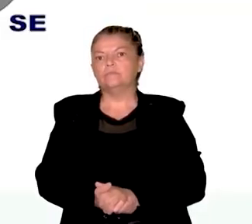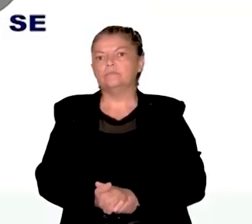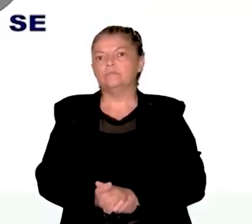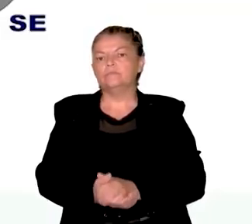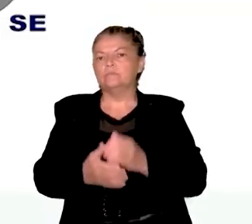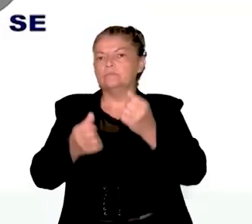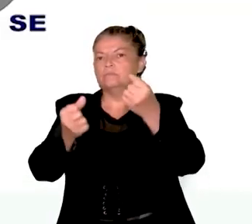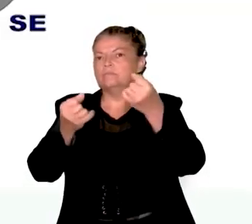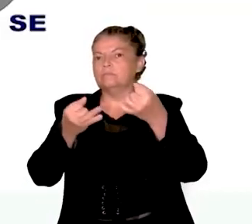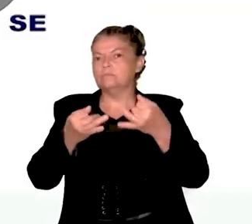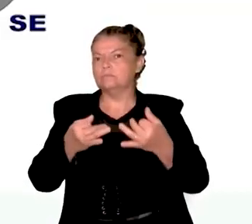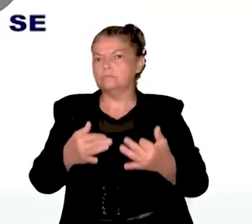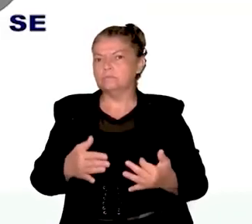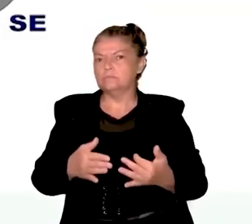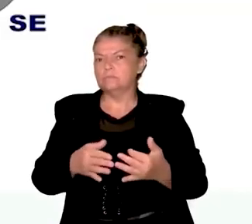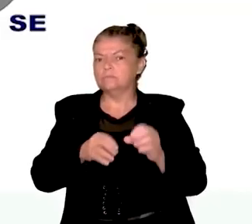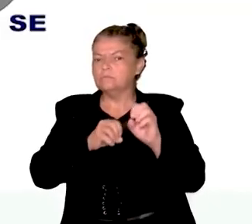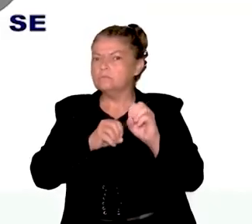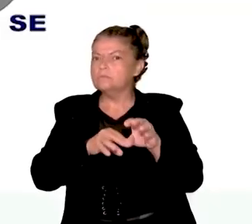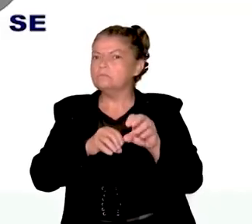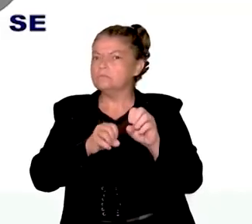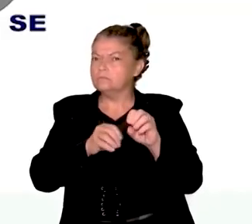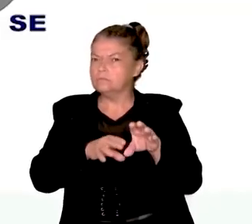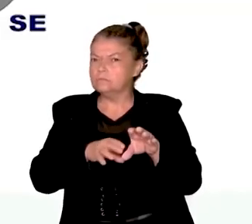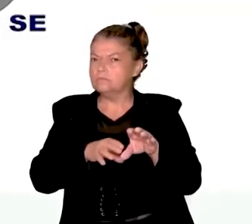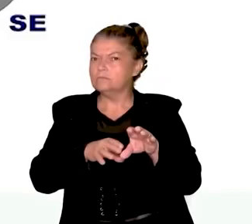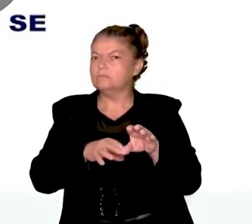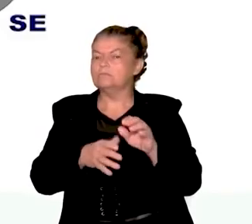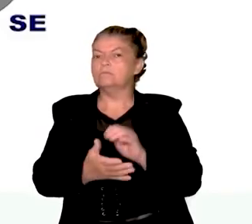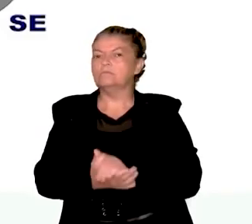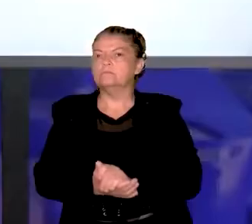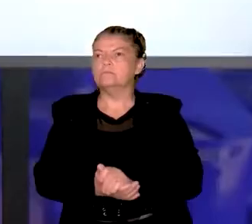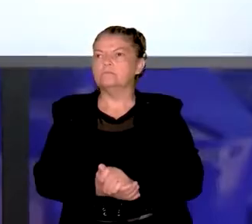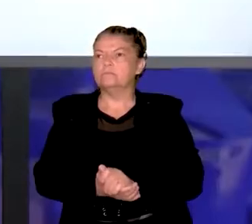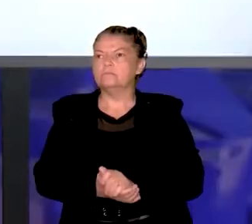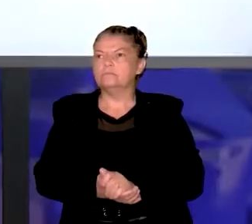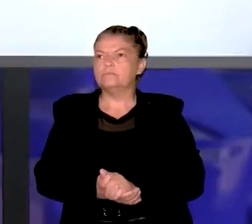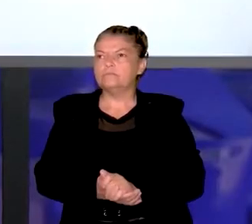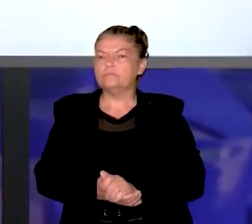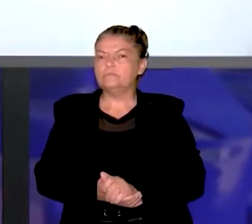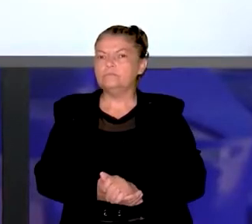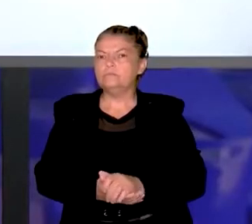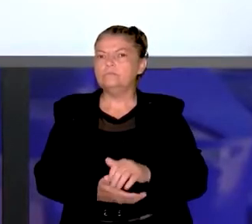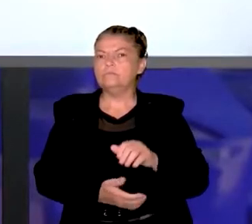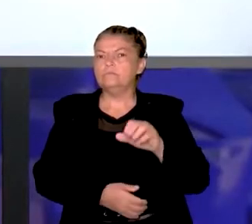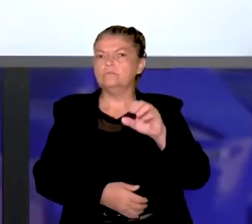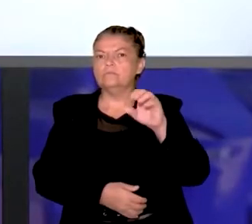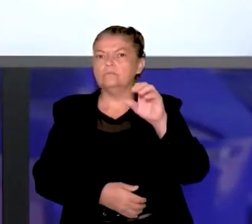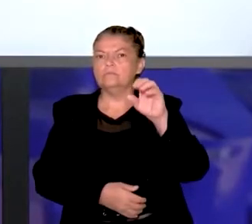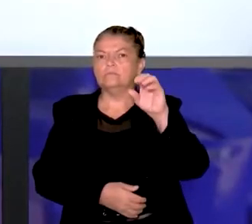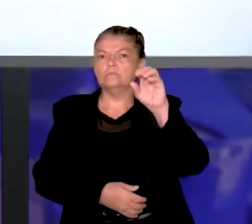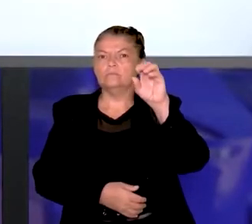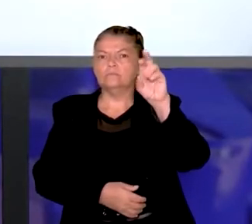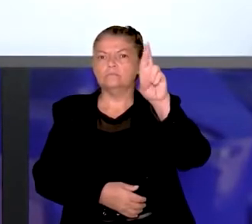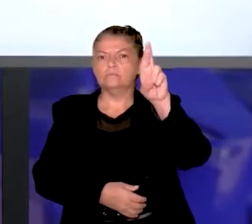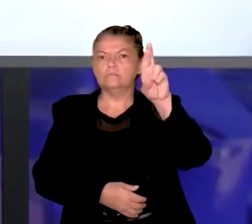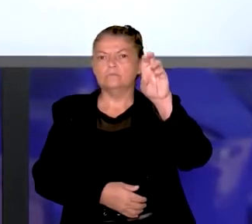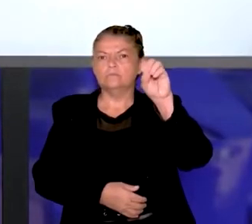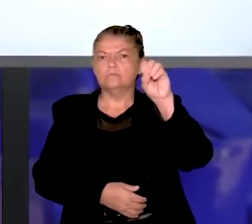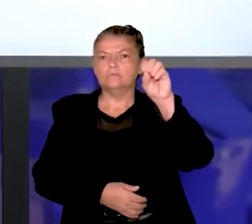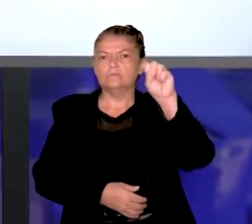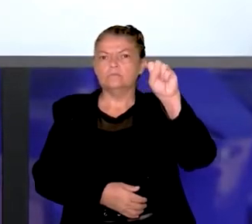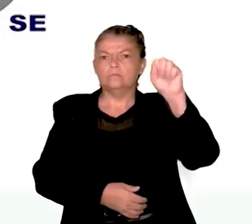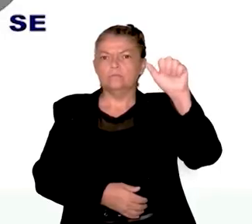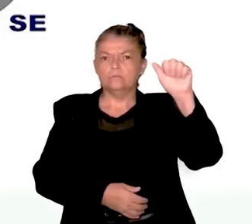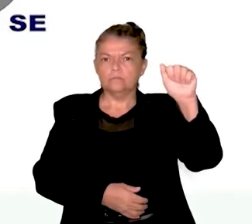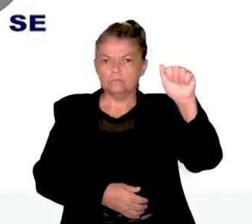Orientação e coordenadas cartográficas utilizando a Rosa dos Ventos. Tá? Então, a Rosa dos Ventos, está